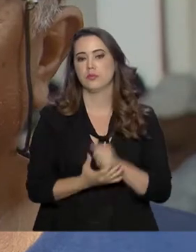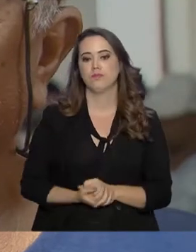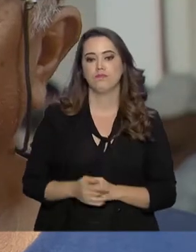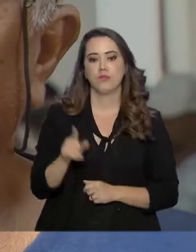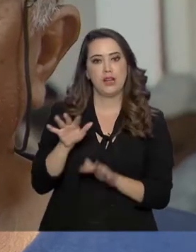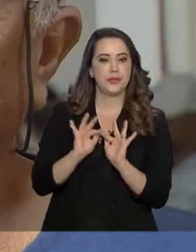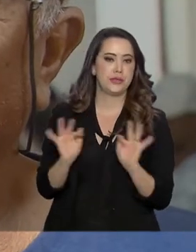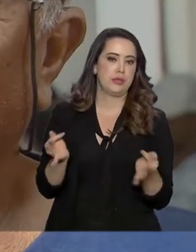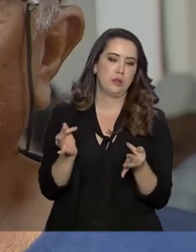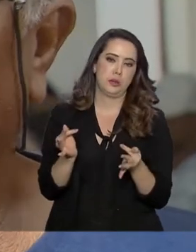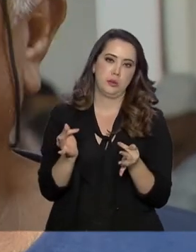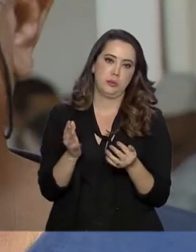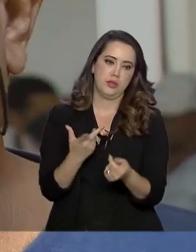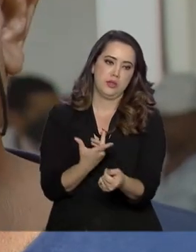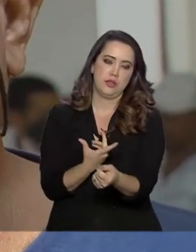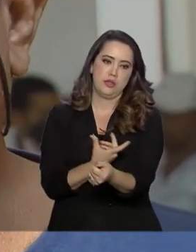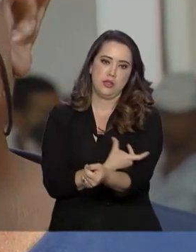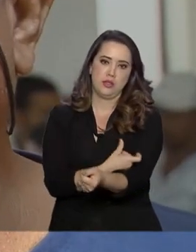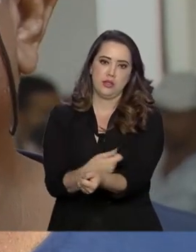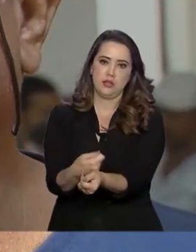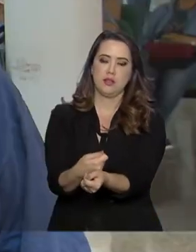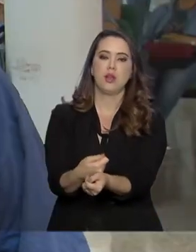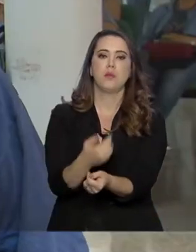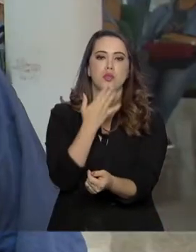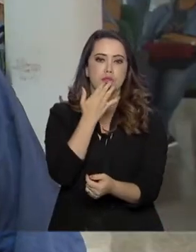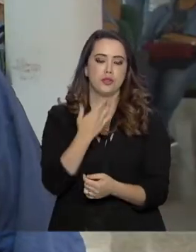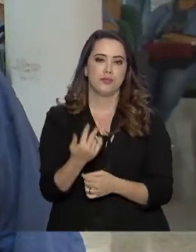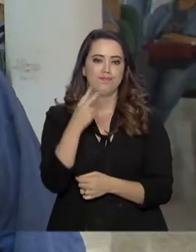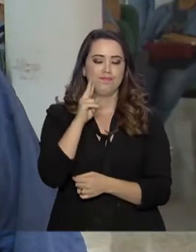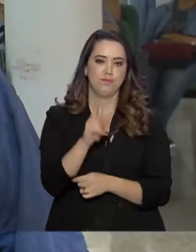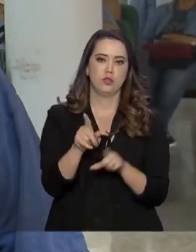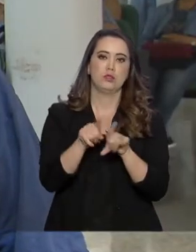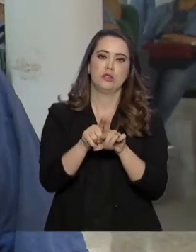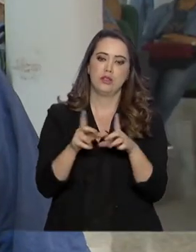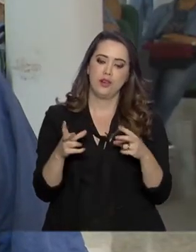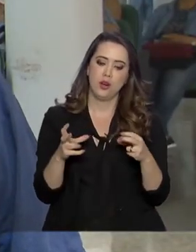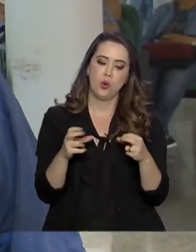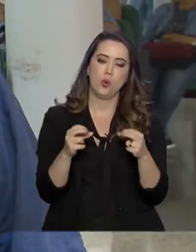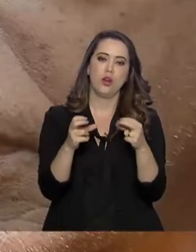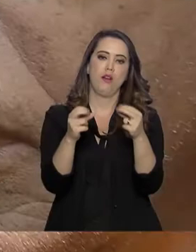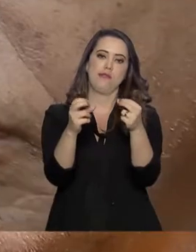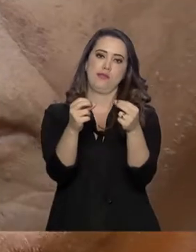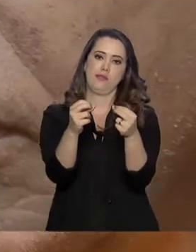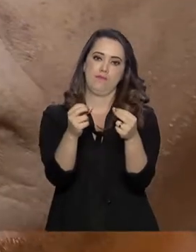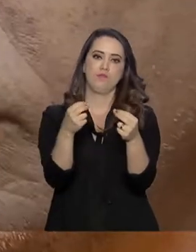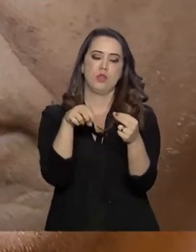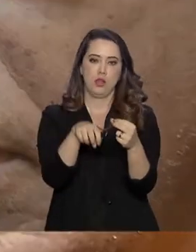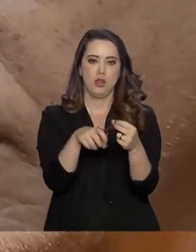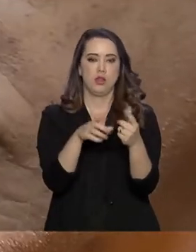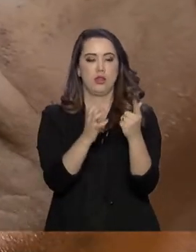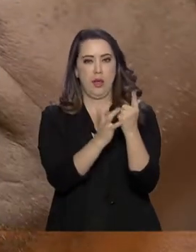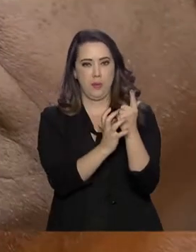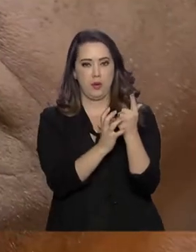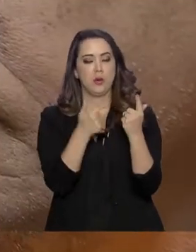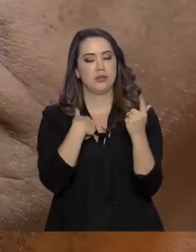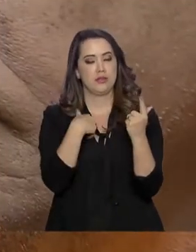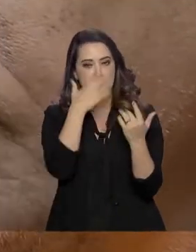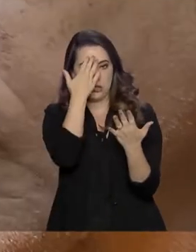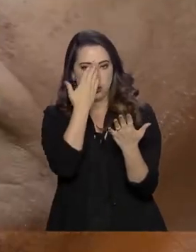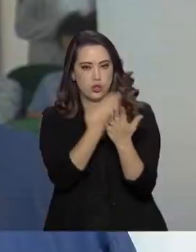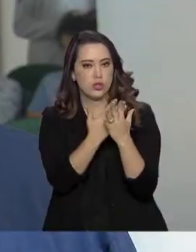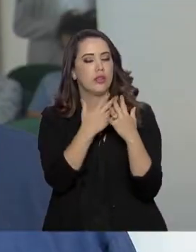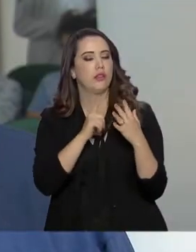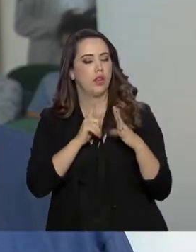acabou descobrindo que estava com câncer na próstata. Ele acredita que vai ser curado, porque descobriu a doença bem no